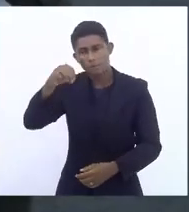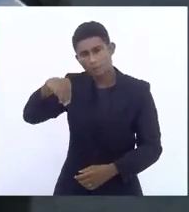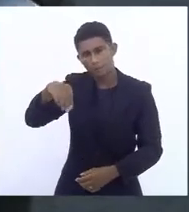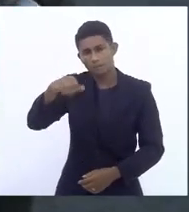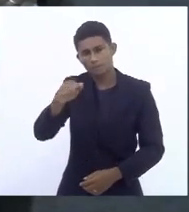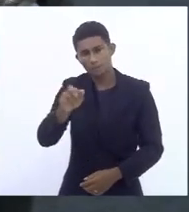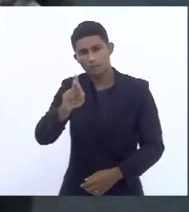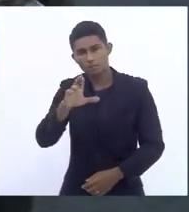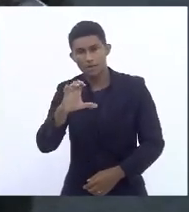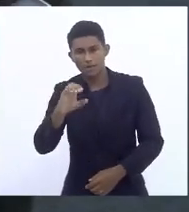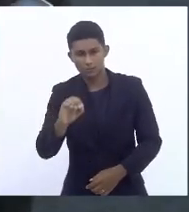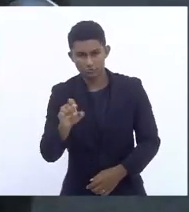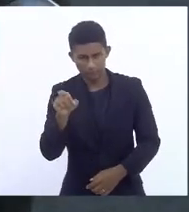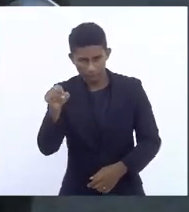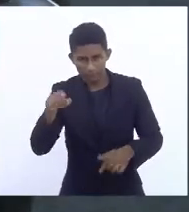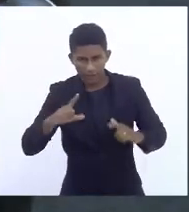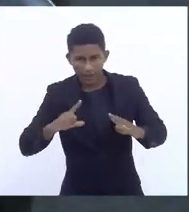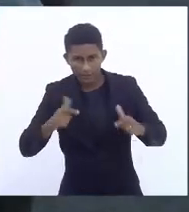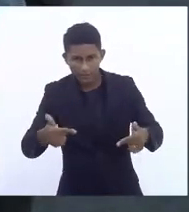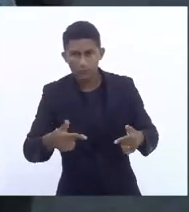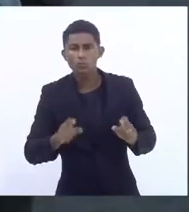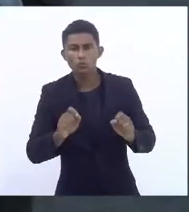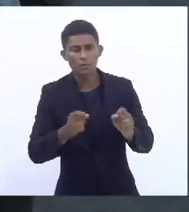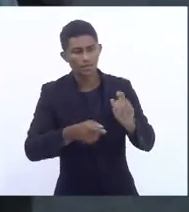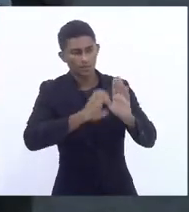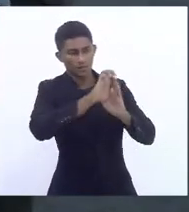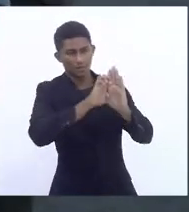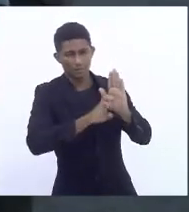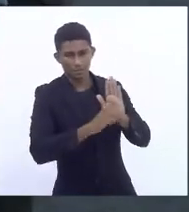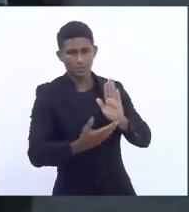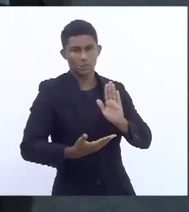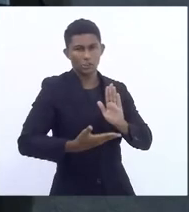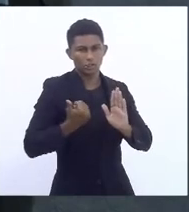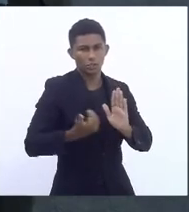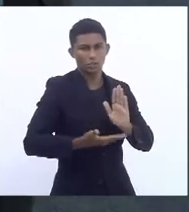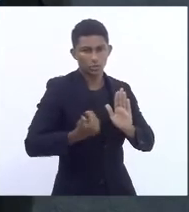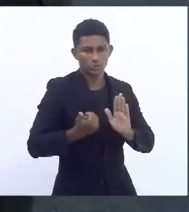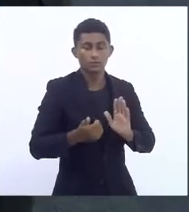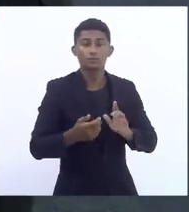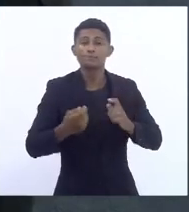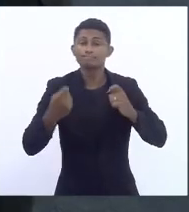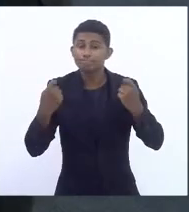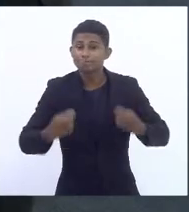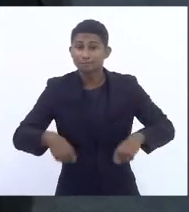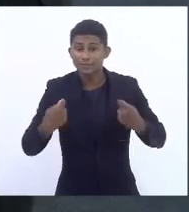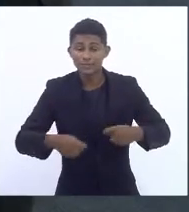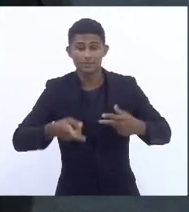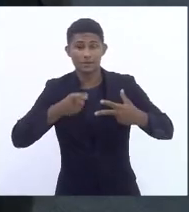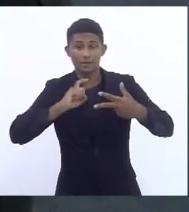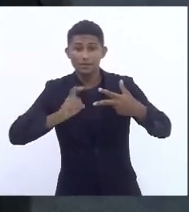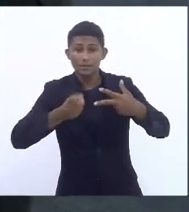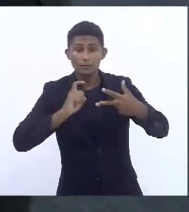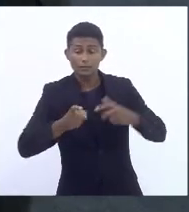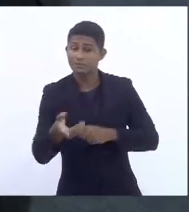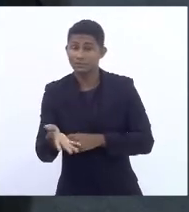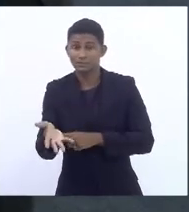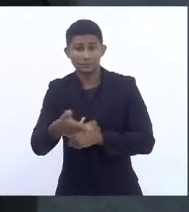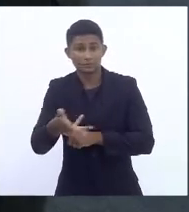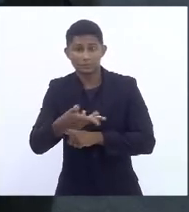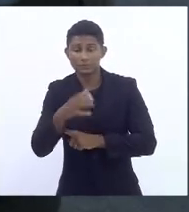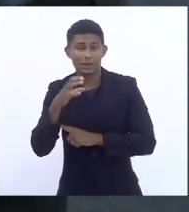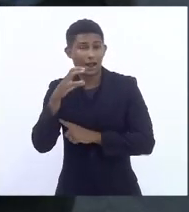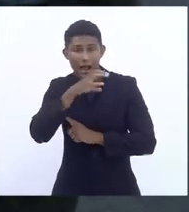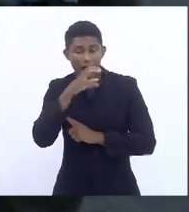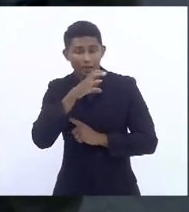todos retirassem emenda para internalizar, o Poder Executivo tem que pisar no acelerador para cumprir o